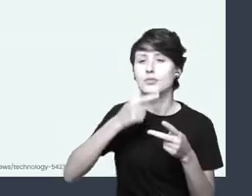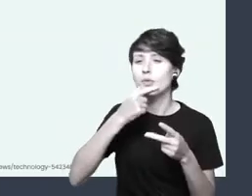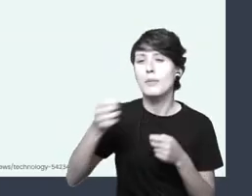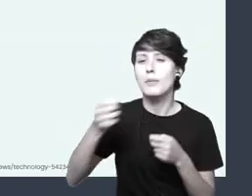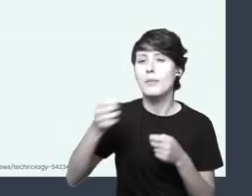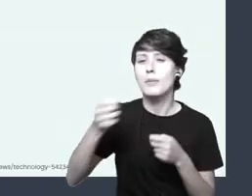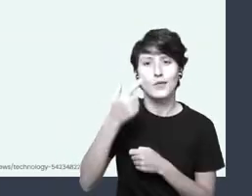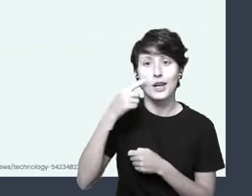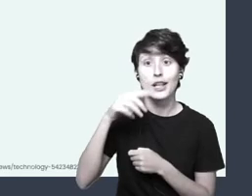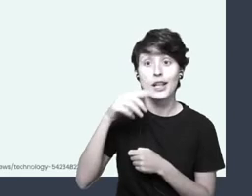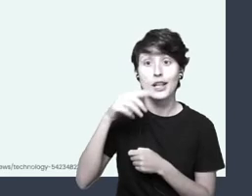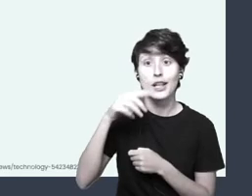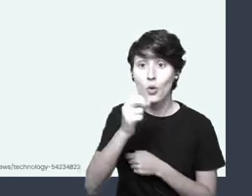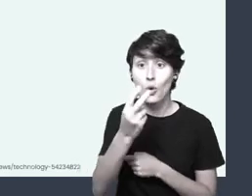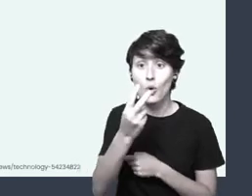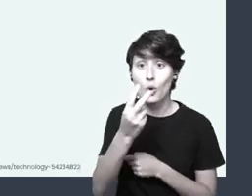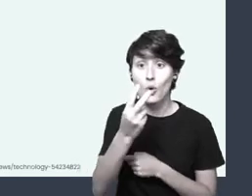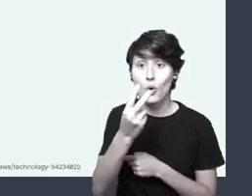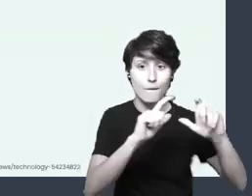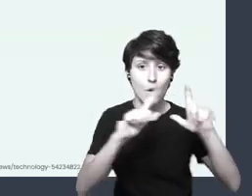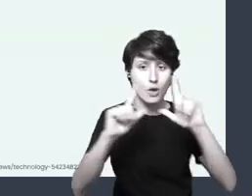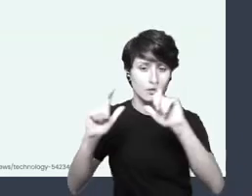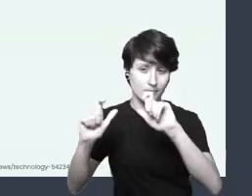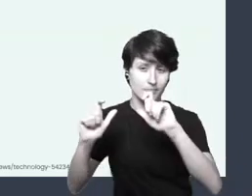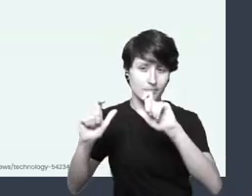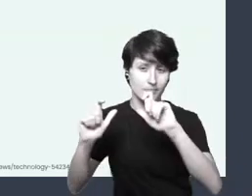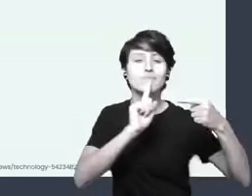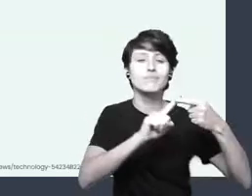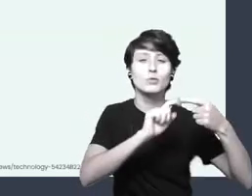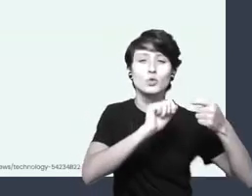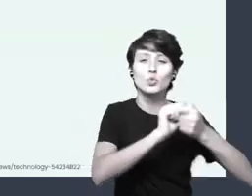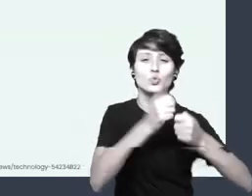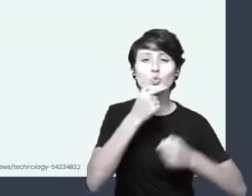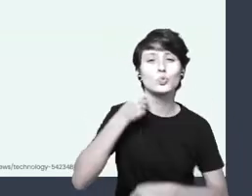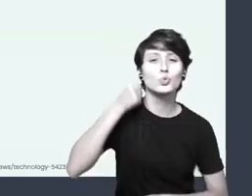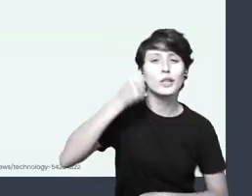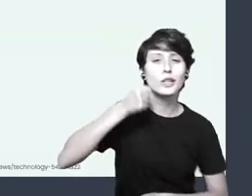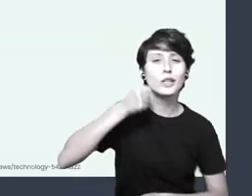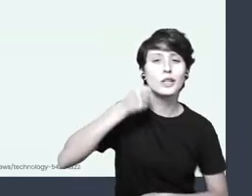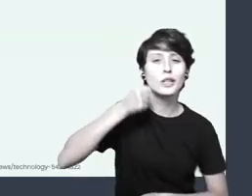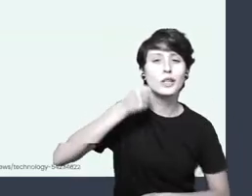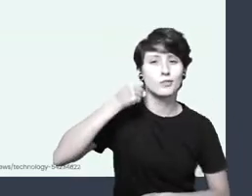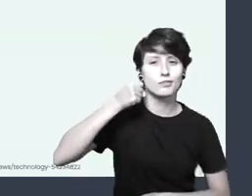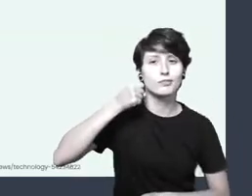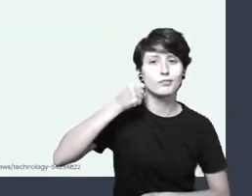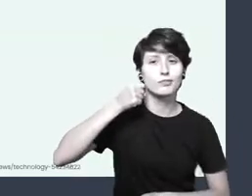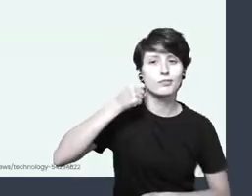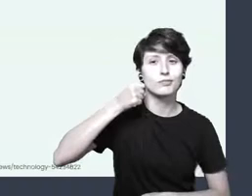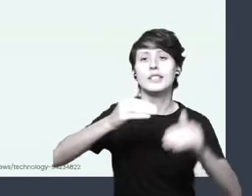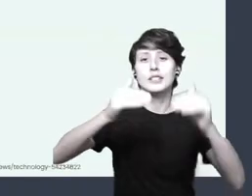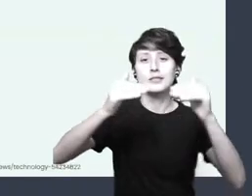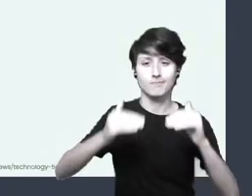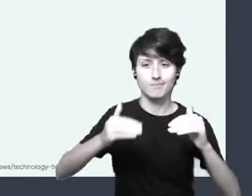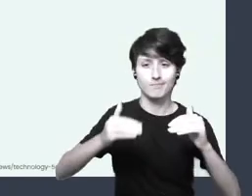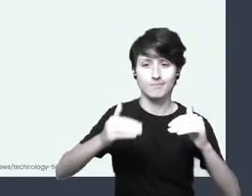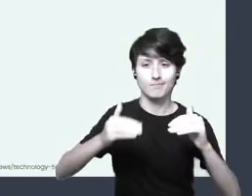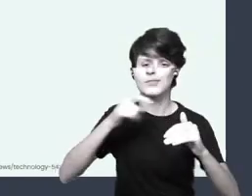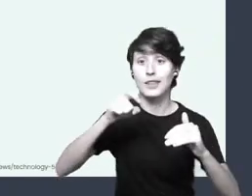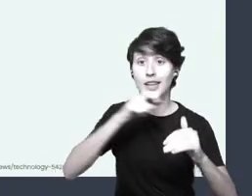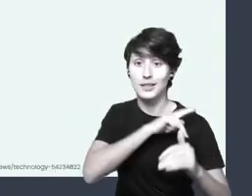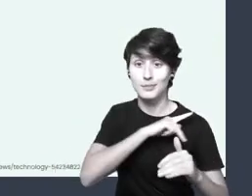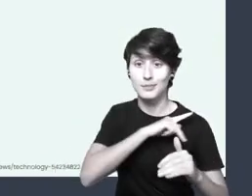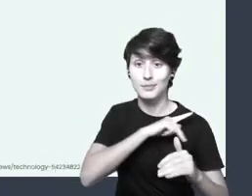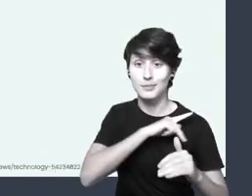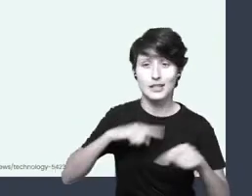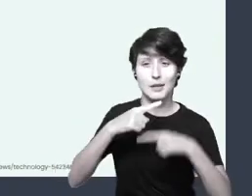duas fotos em que a primeira ele tinha o senador em cima e o ex-presidente embaixo, e a outra imagem ele fez ao contrário,